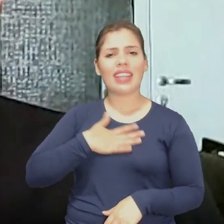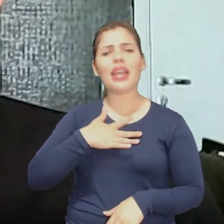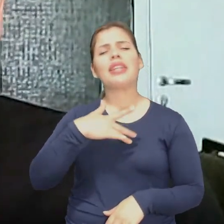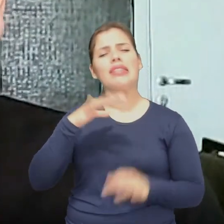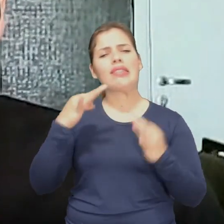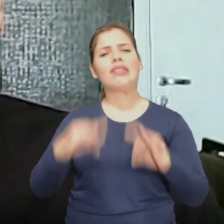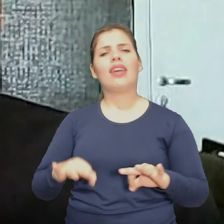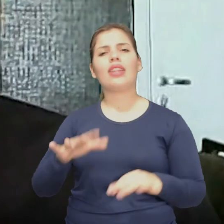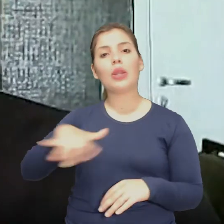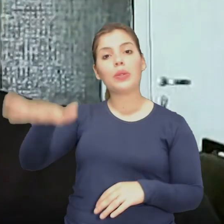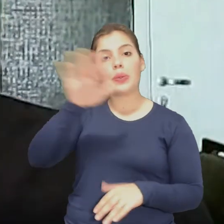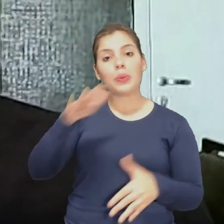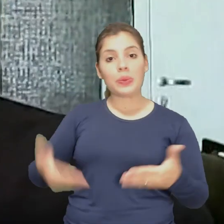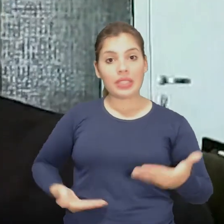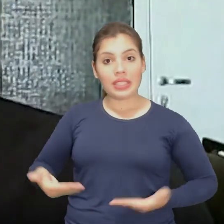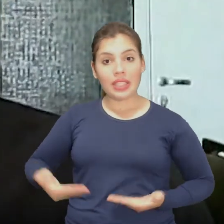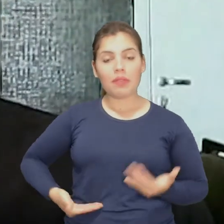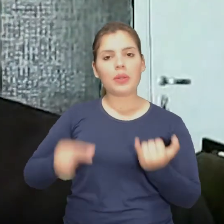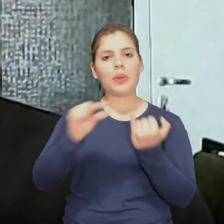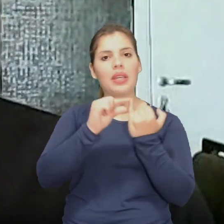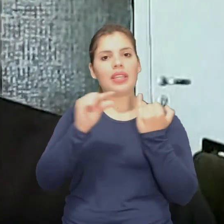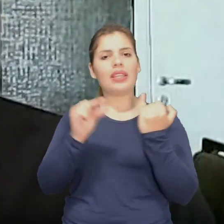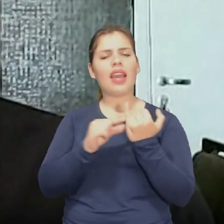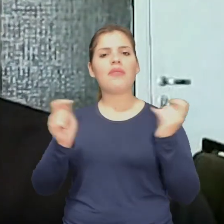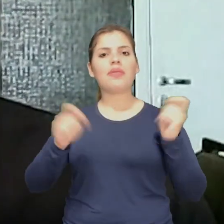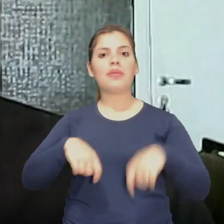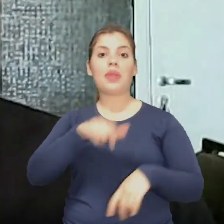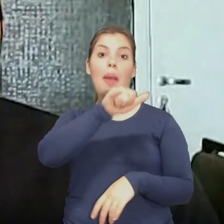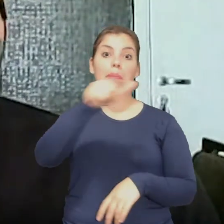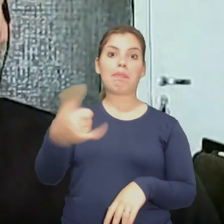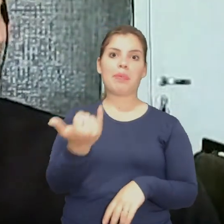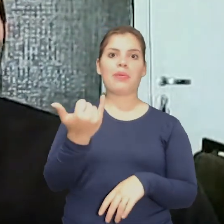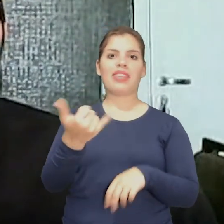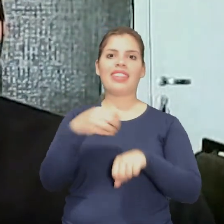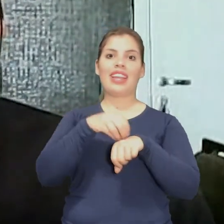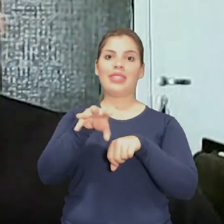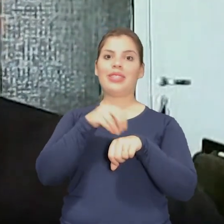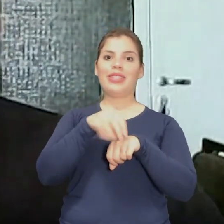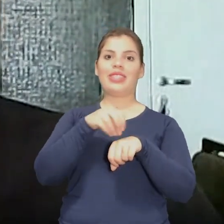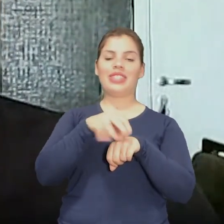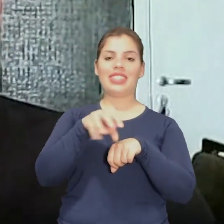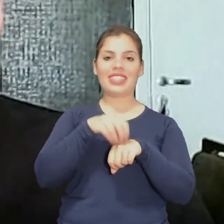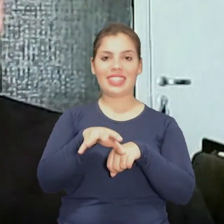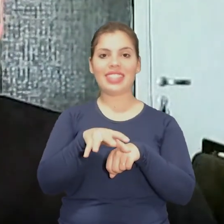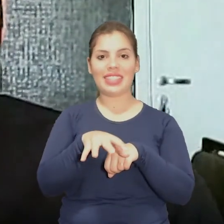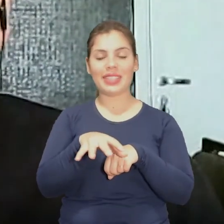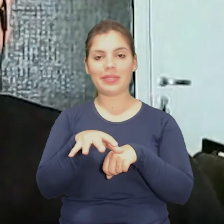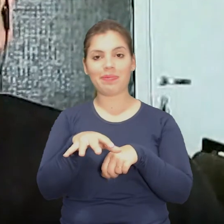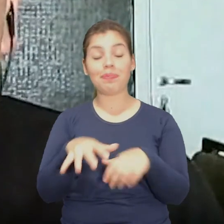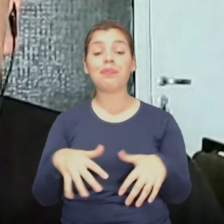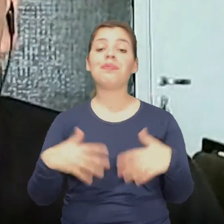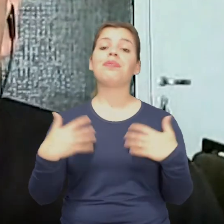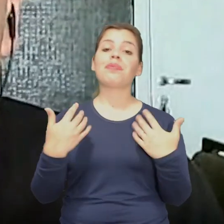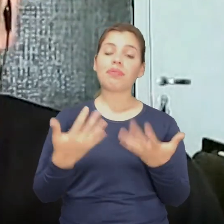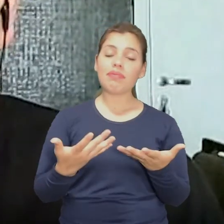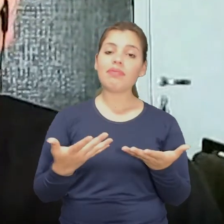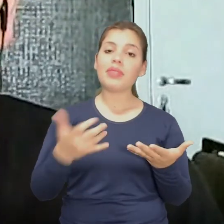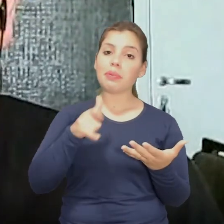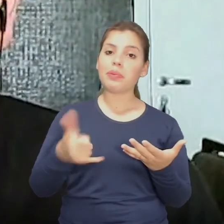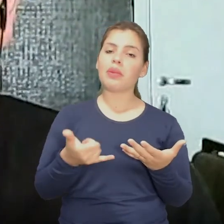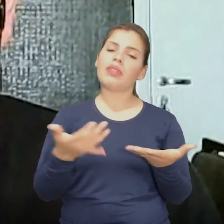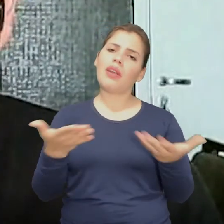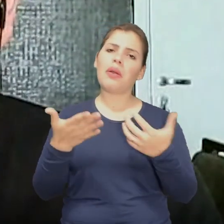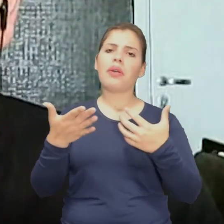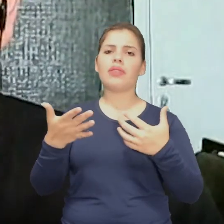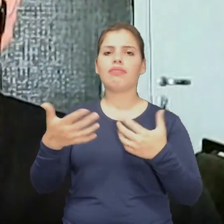aqui. Tá? Eu tenho certeza que todos os servidores da FPR vão poder aproveitar muito as suas dicas,